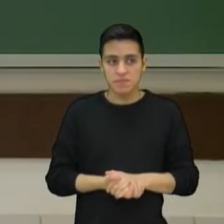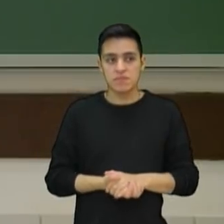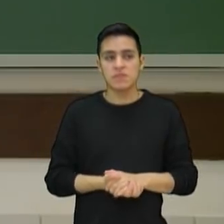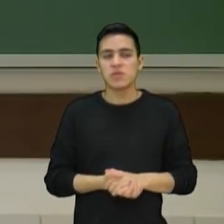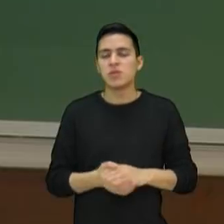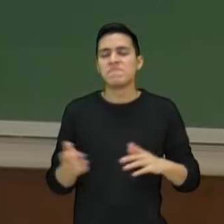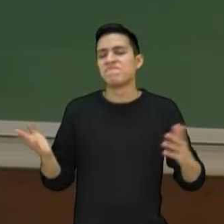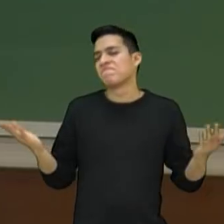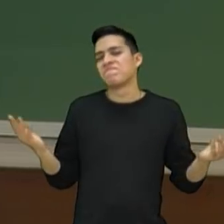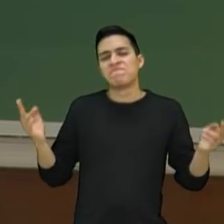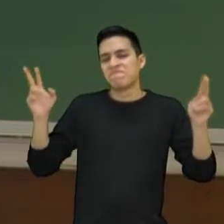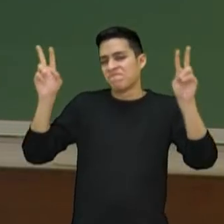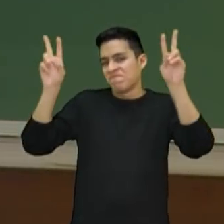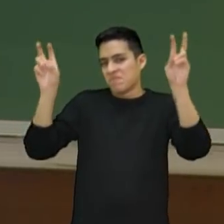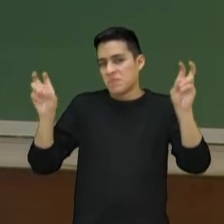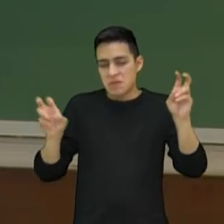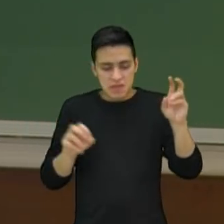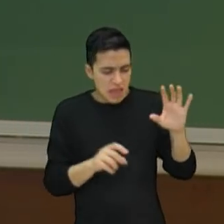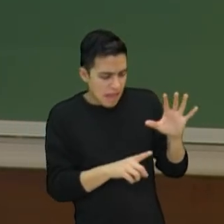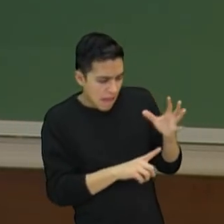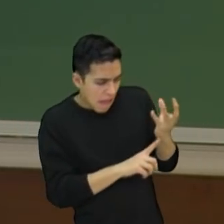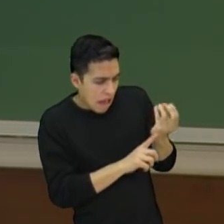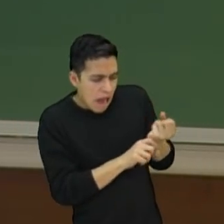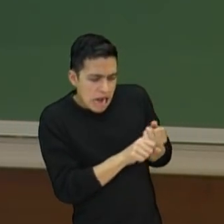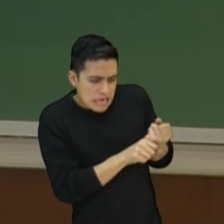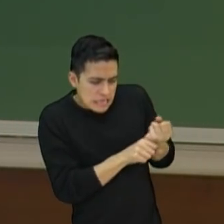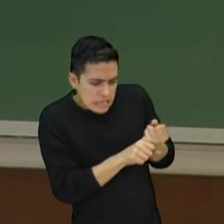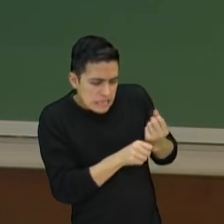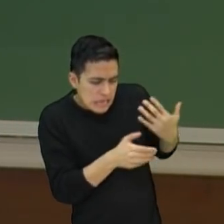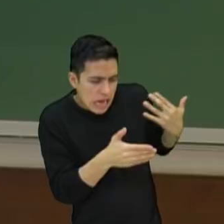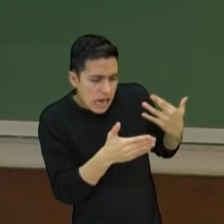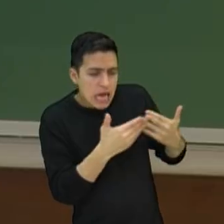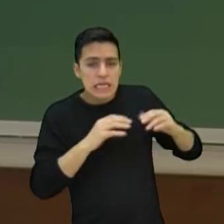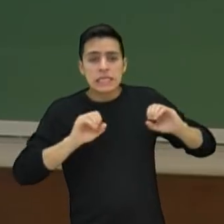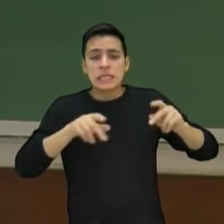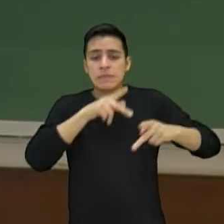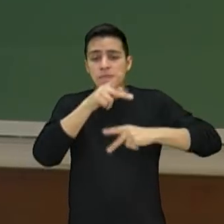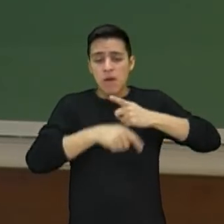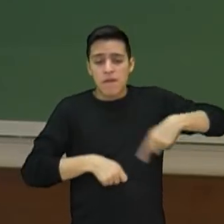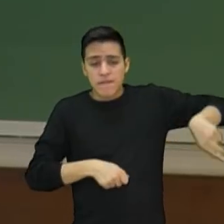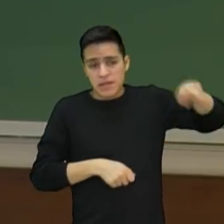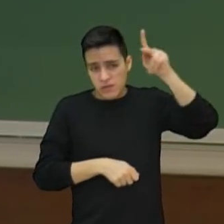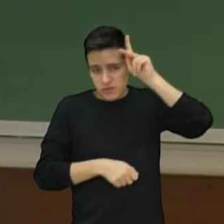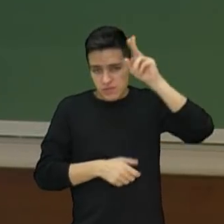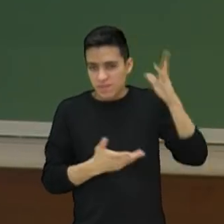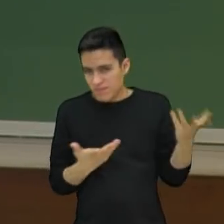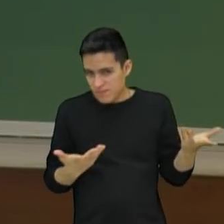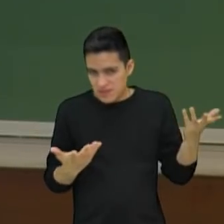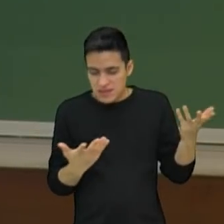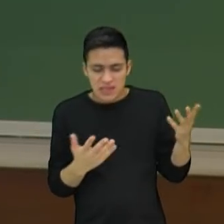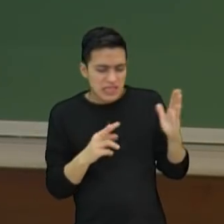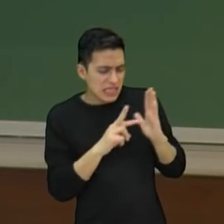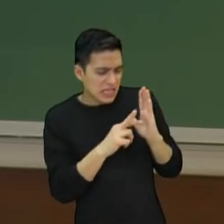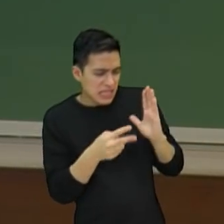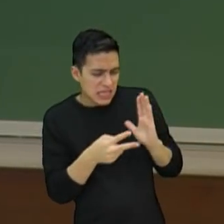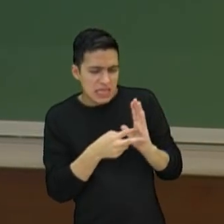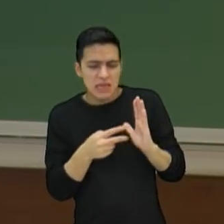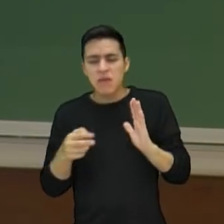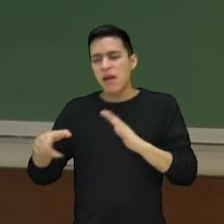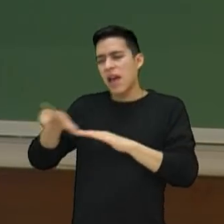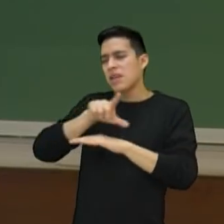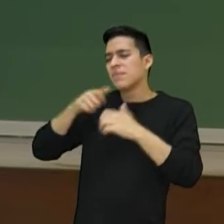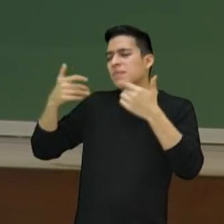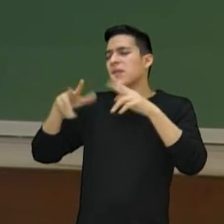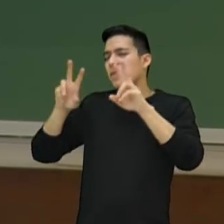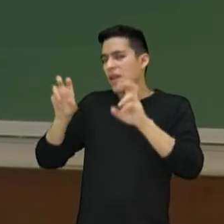Pelo título, A Arte Milenar de Educar os Povos Indígenas, é possível dizer que há uma antecipação do tema. O